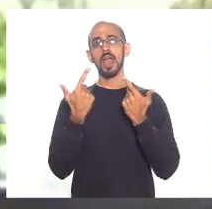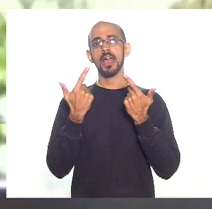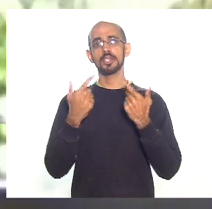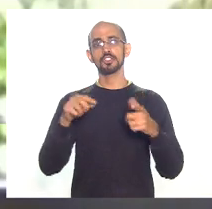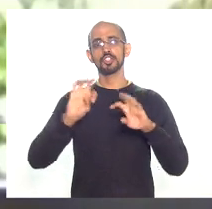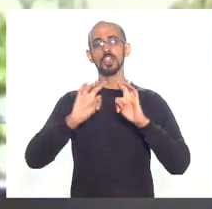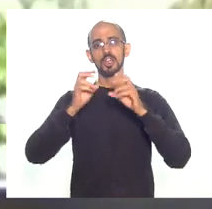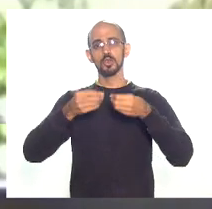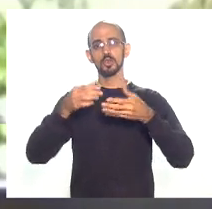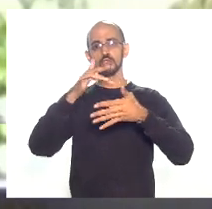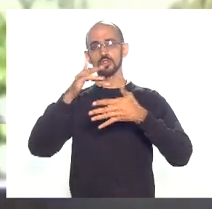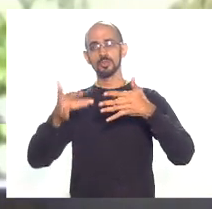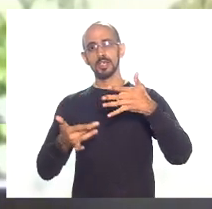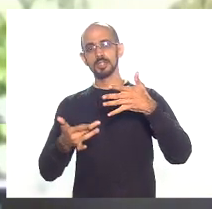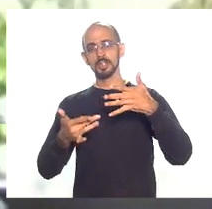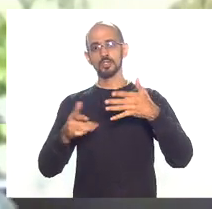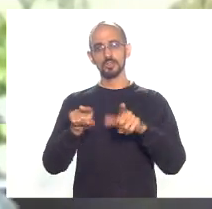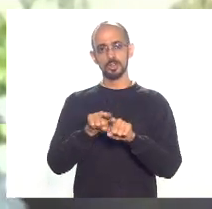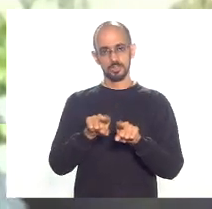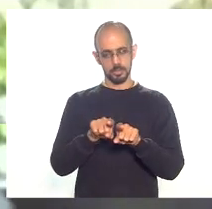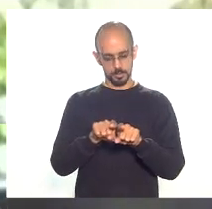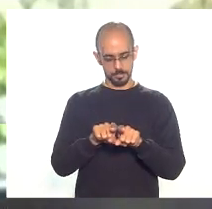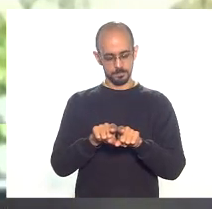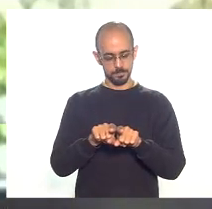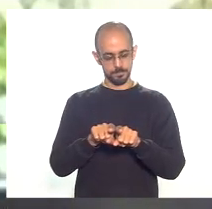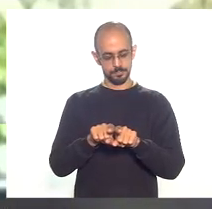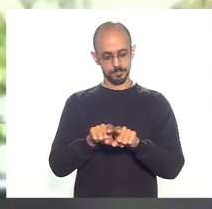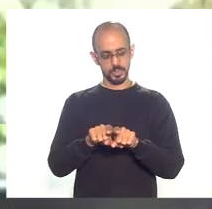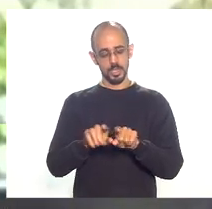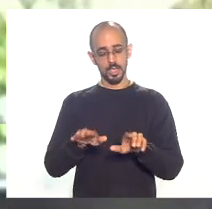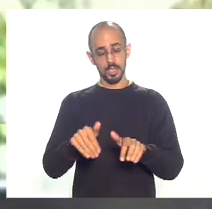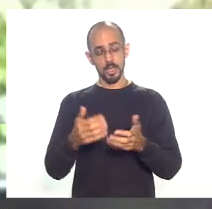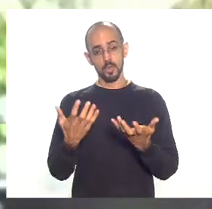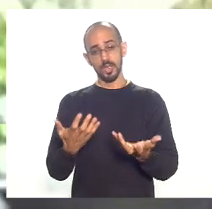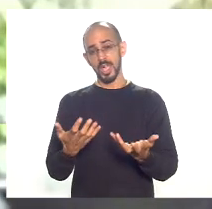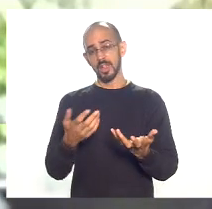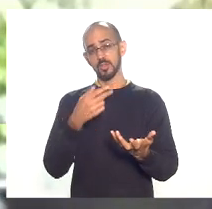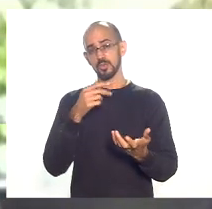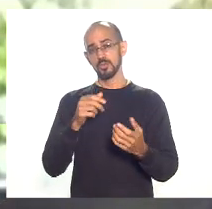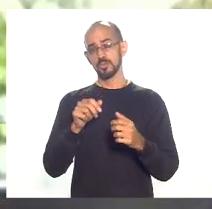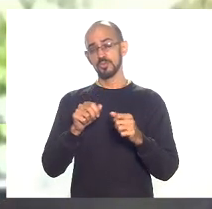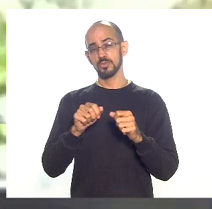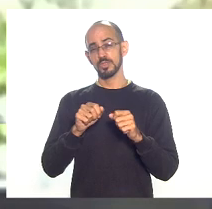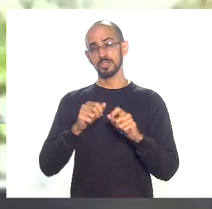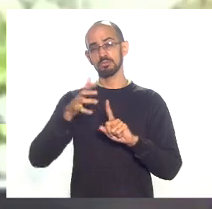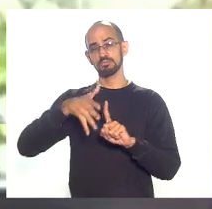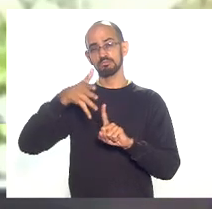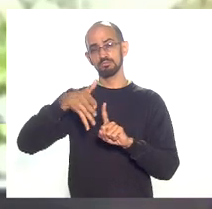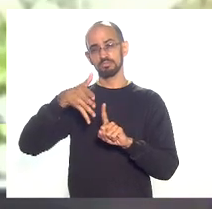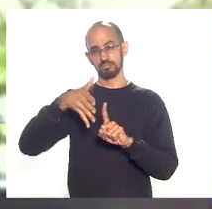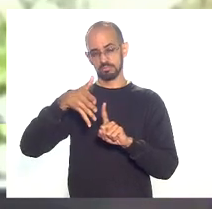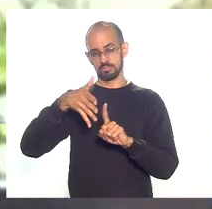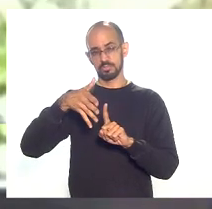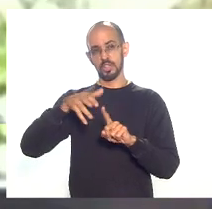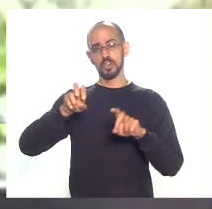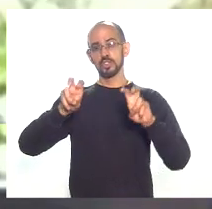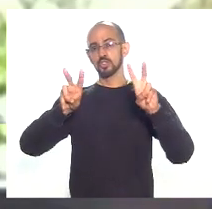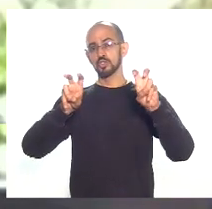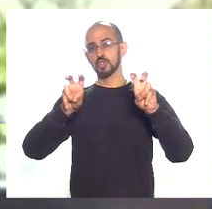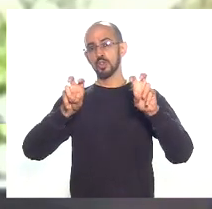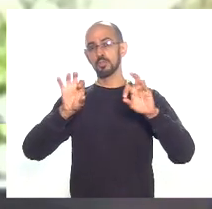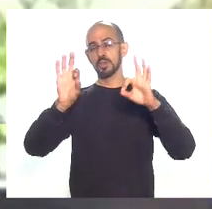pelas redes sociais eu quero fazer algumas considerações exatamente sobre o